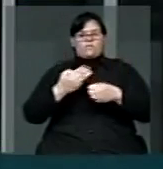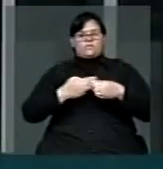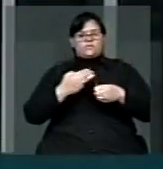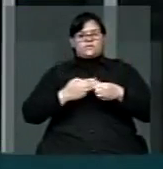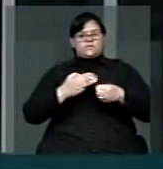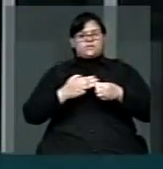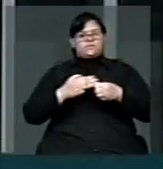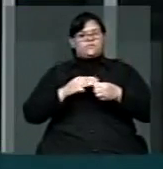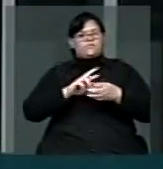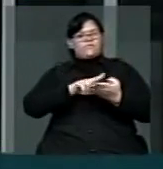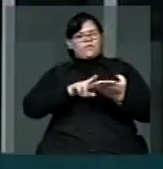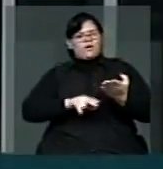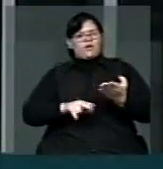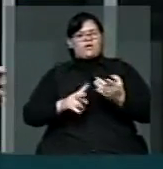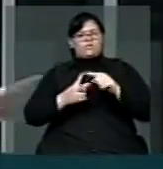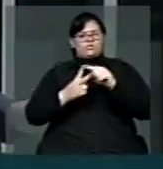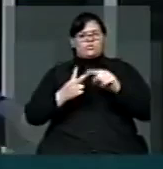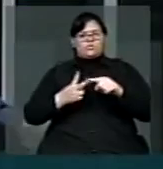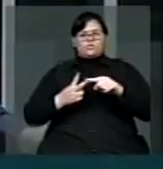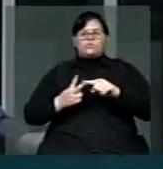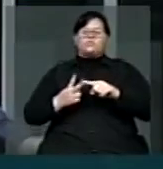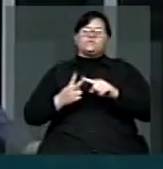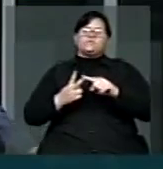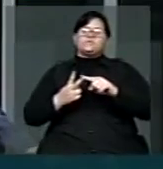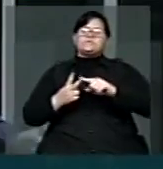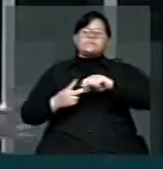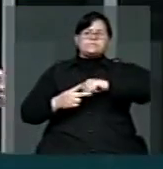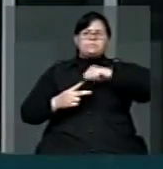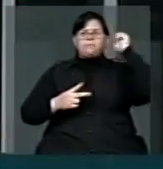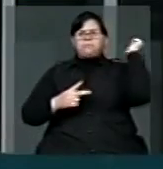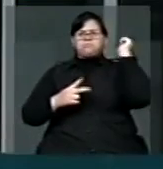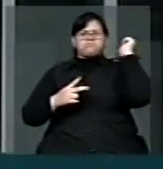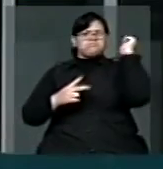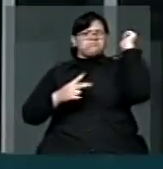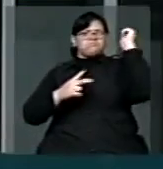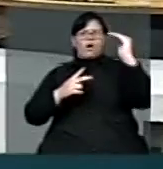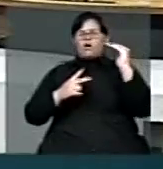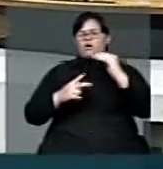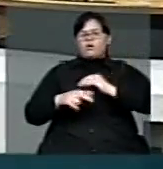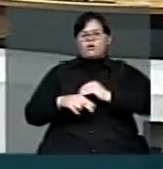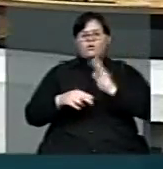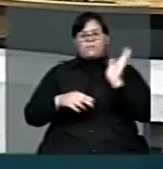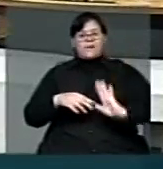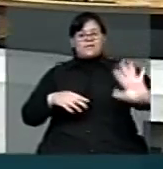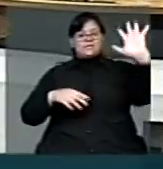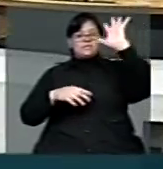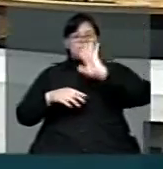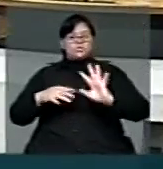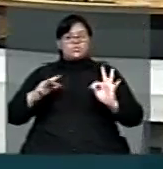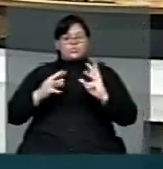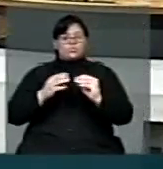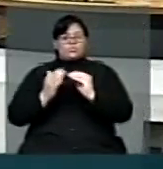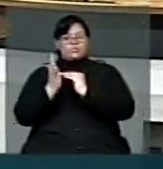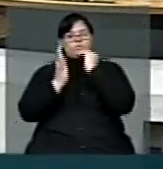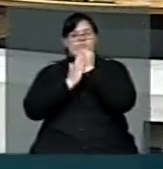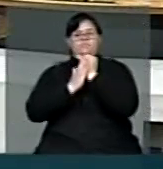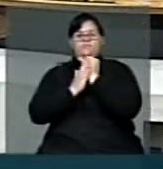Bela Vista do Piauí estão os que tiveram os maiores crescimentos da renda do Brasil.